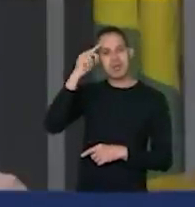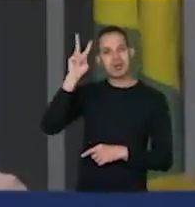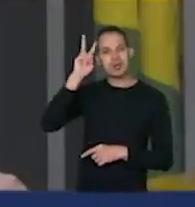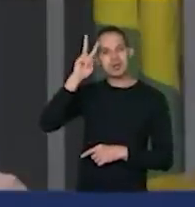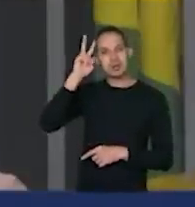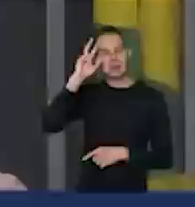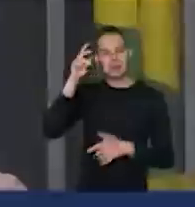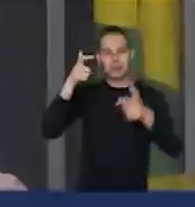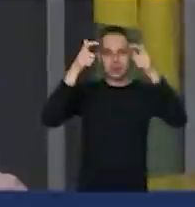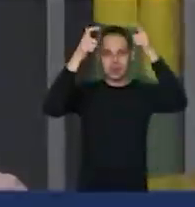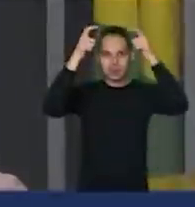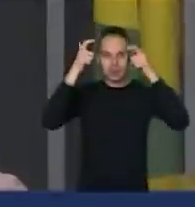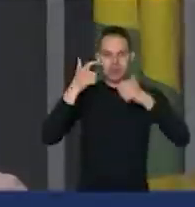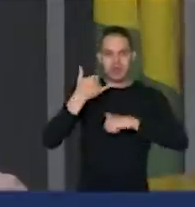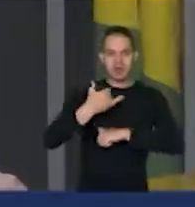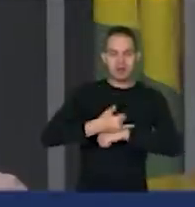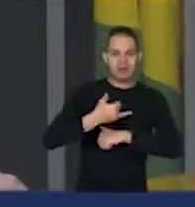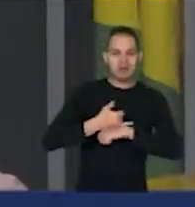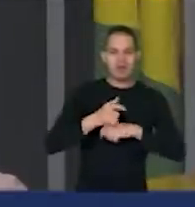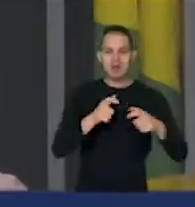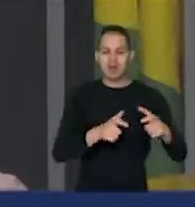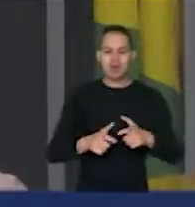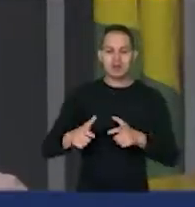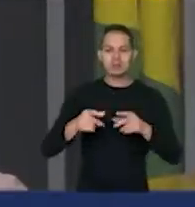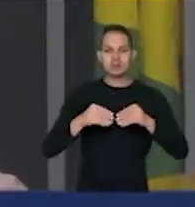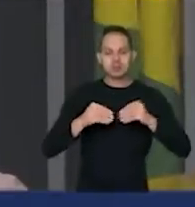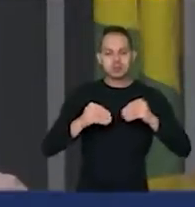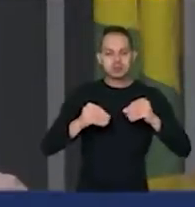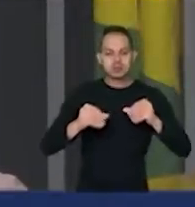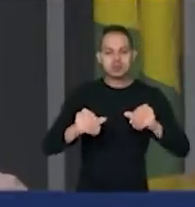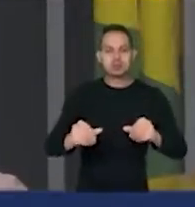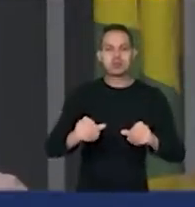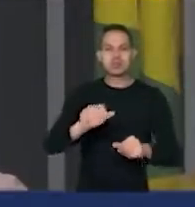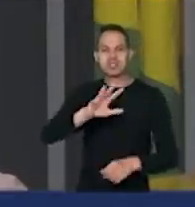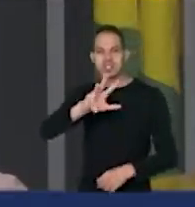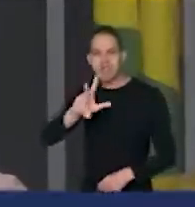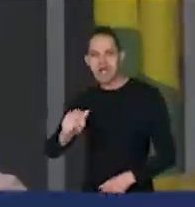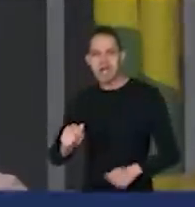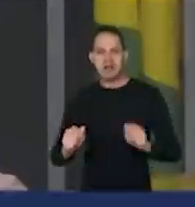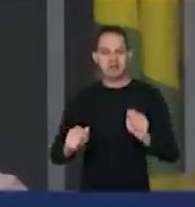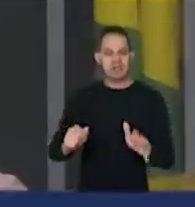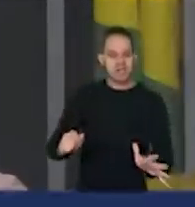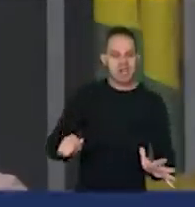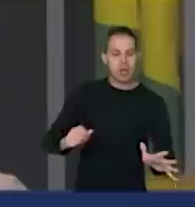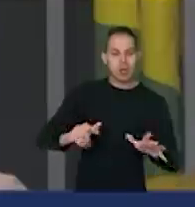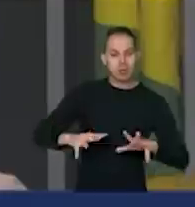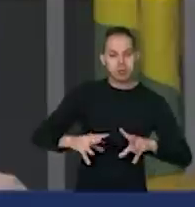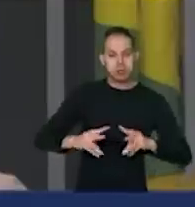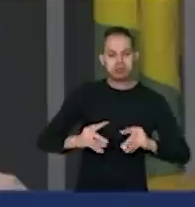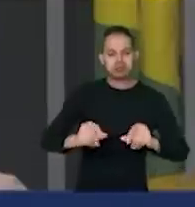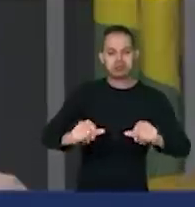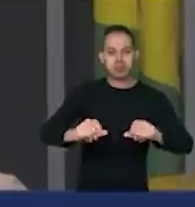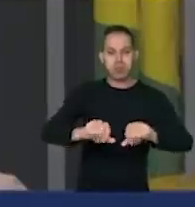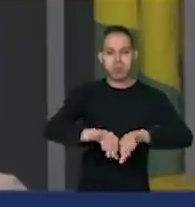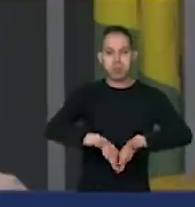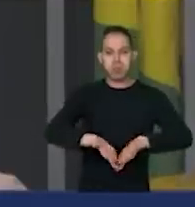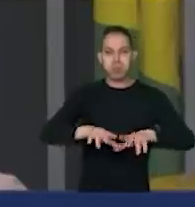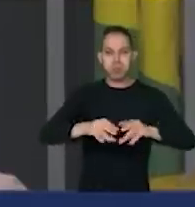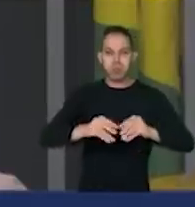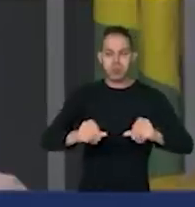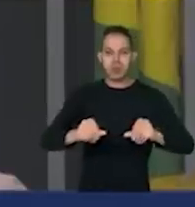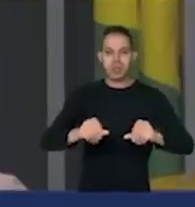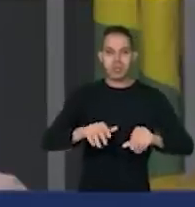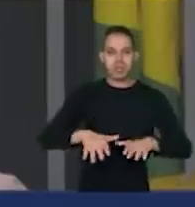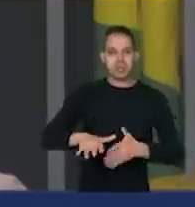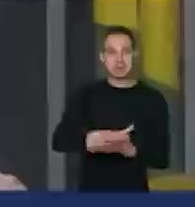dilatando a fé, o império e as terras viciosas de África e de Ásia andaram devastando, e aqueles que por obras valerosas